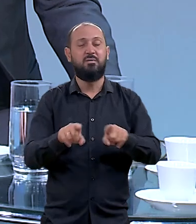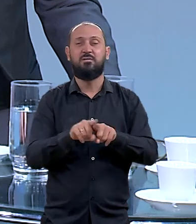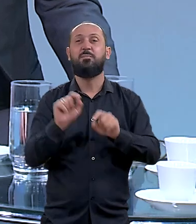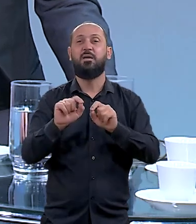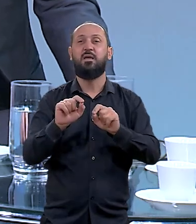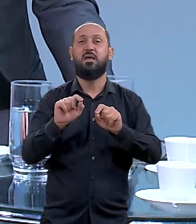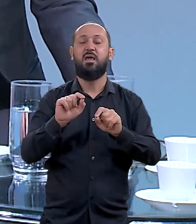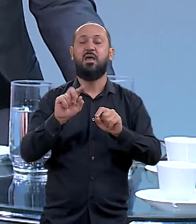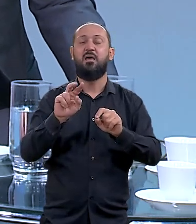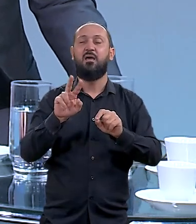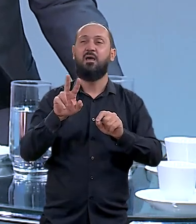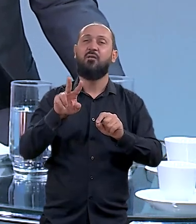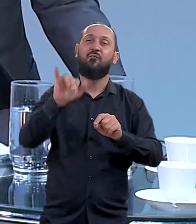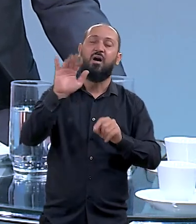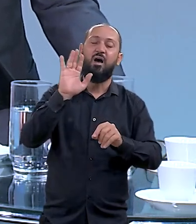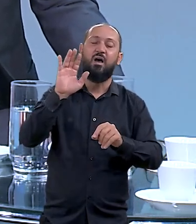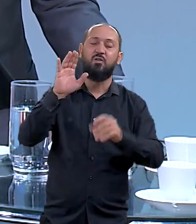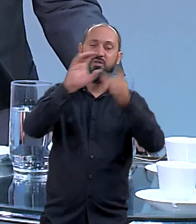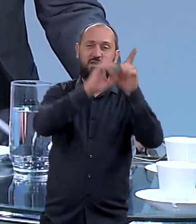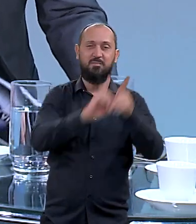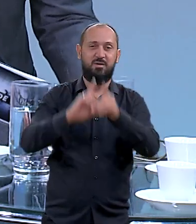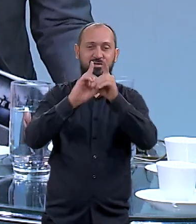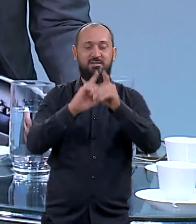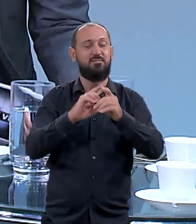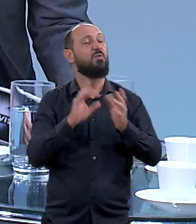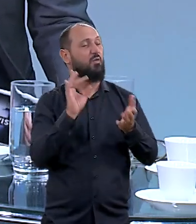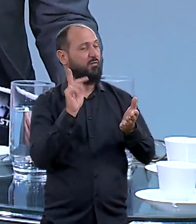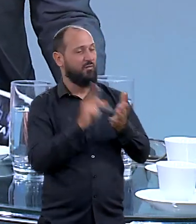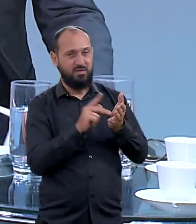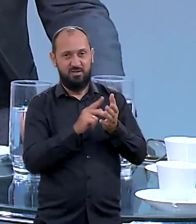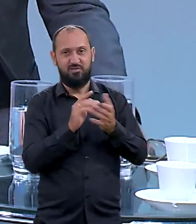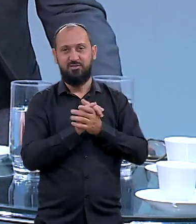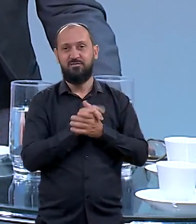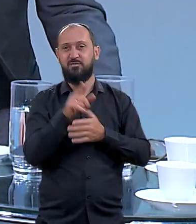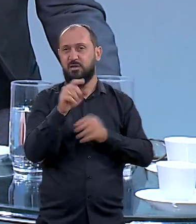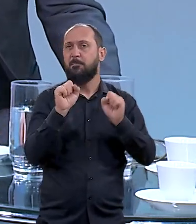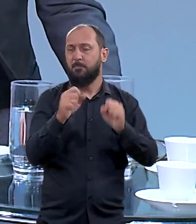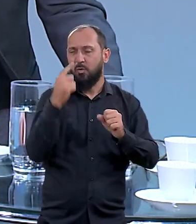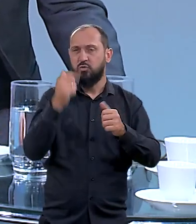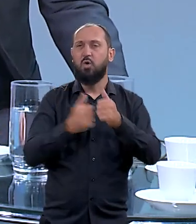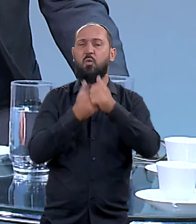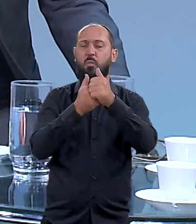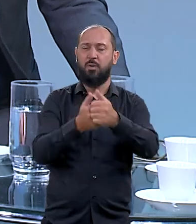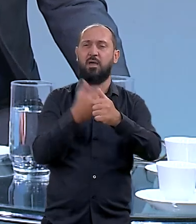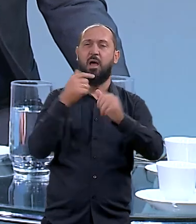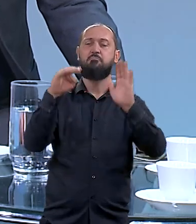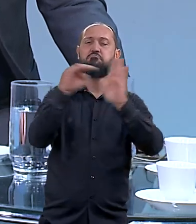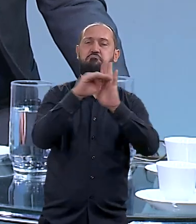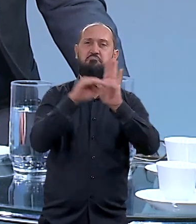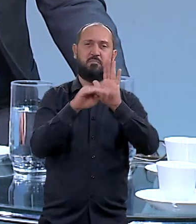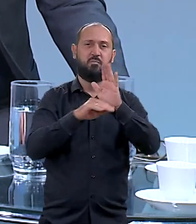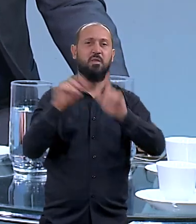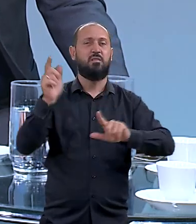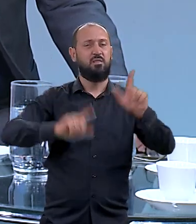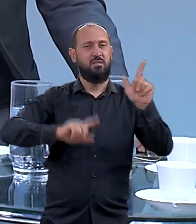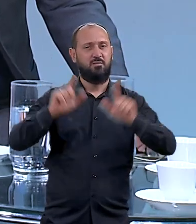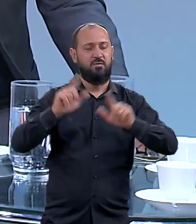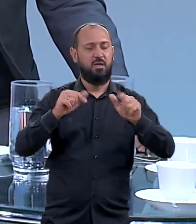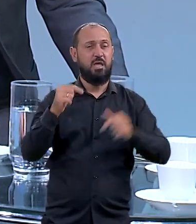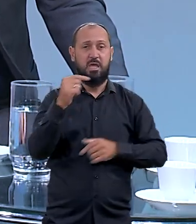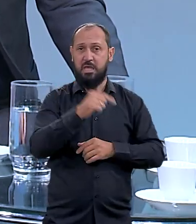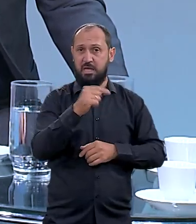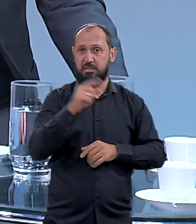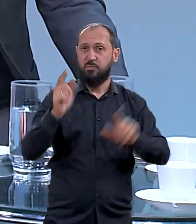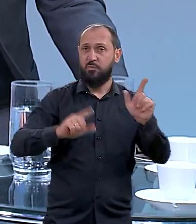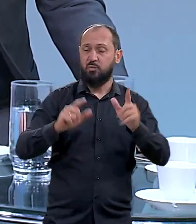nossa democracia. É verdade, Paulo. E você pode acompanhar toda a programação da TV Assembleia, esse ponto de vista e todos